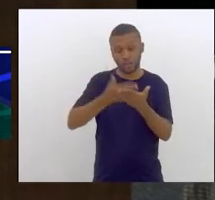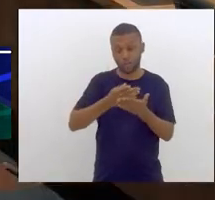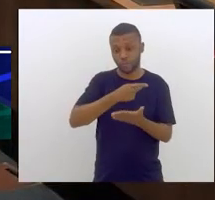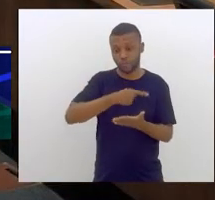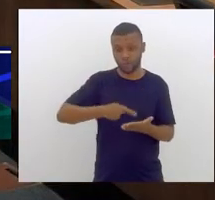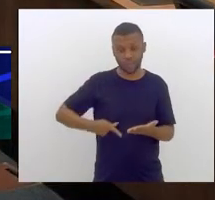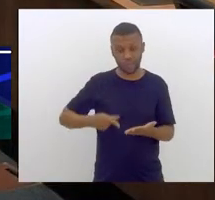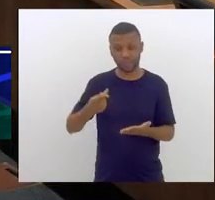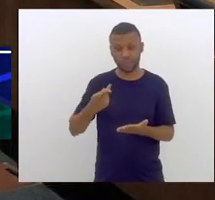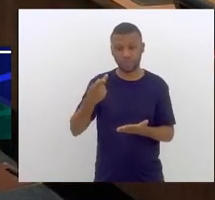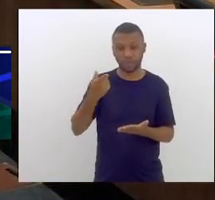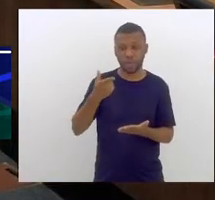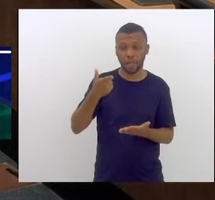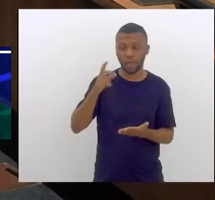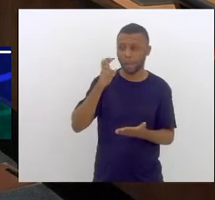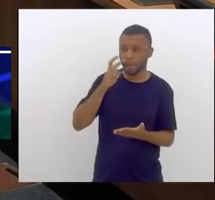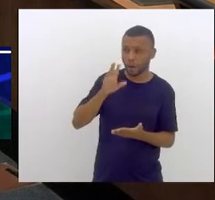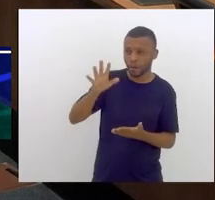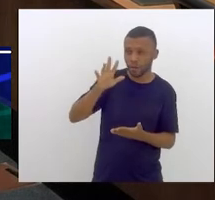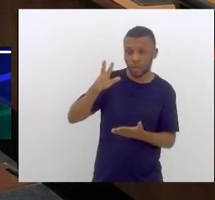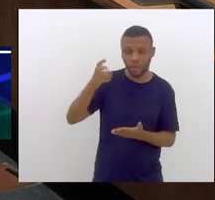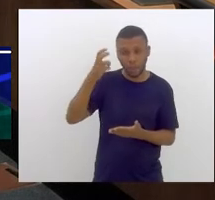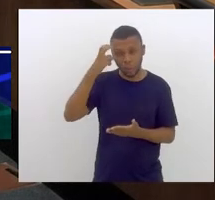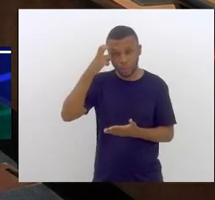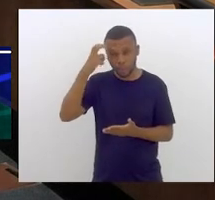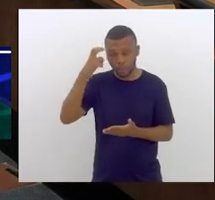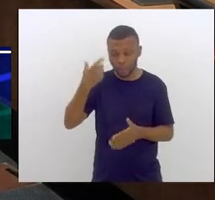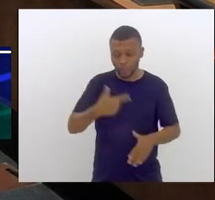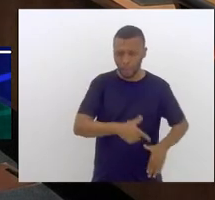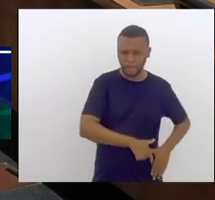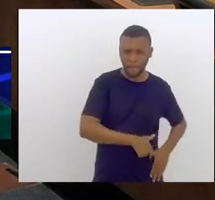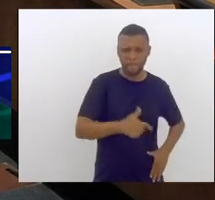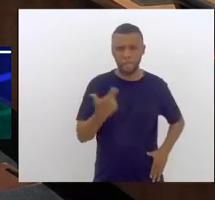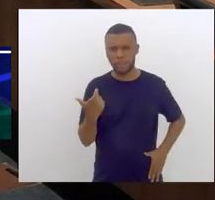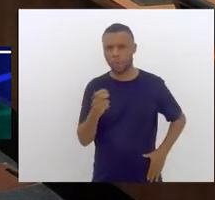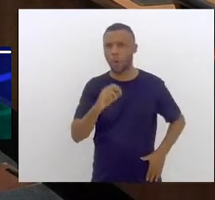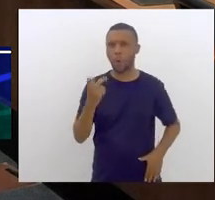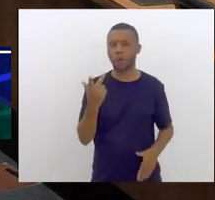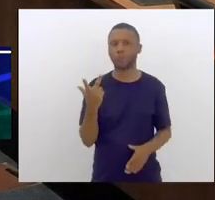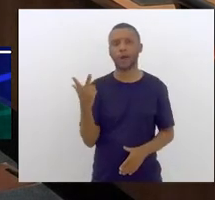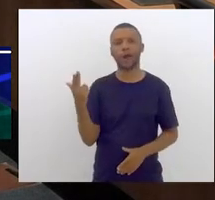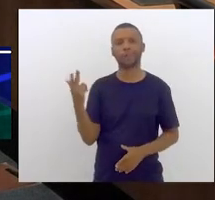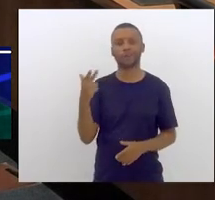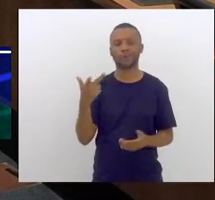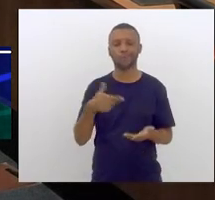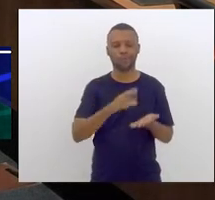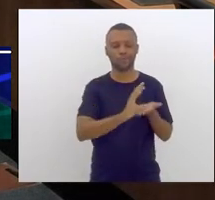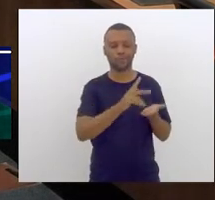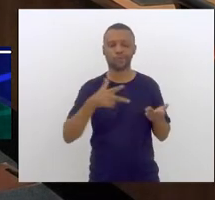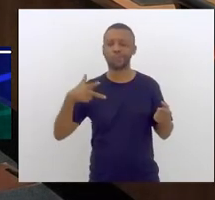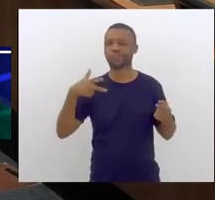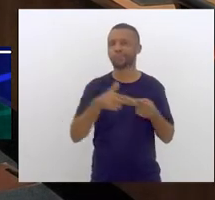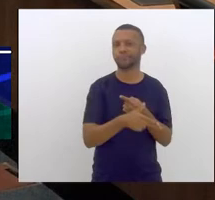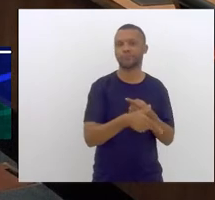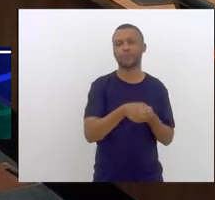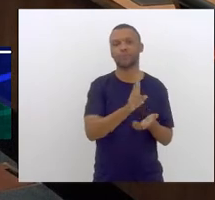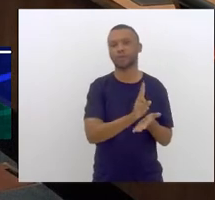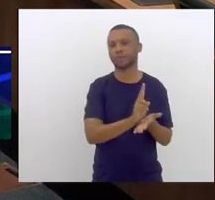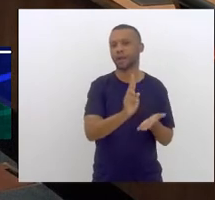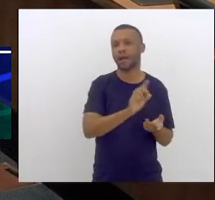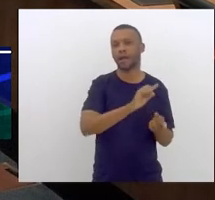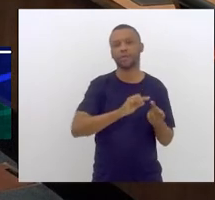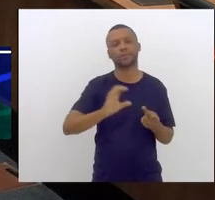que ouve falar de cultura, põe a mão na pistola ou põe a mão numa tesoura para cortar recursos da universidade,